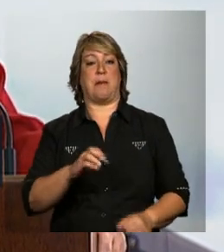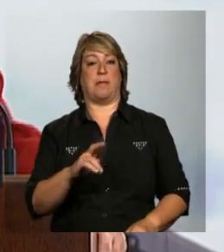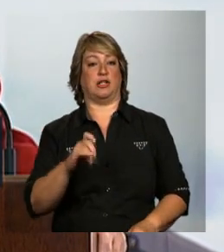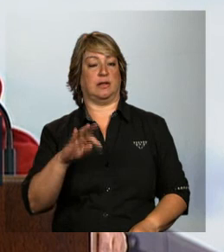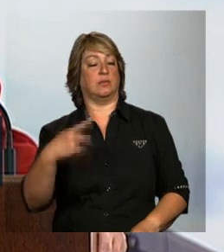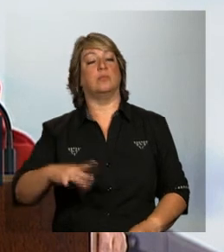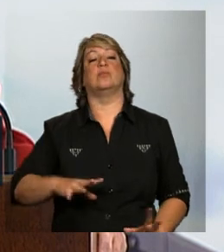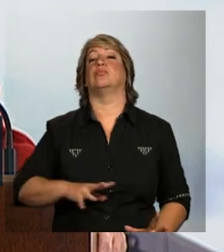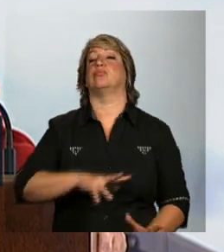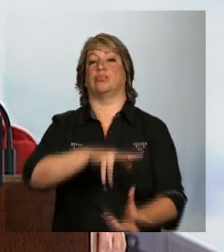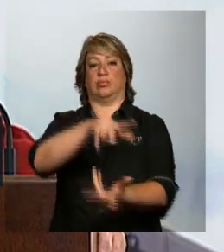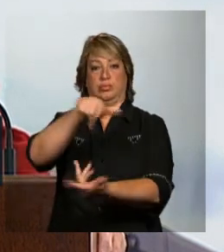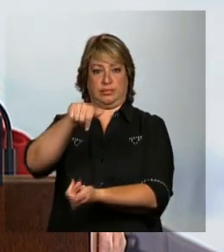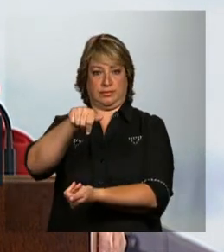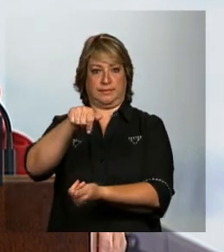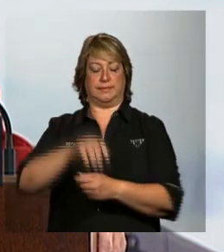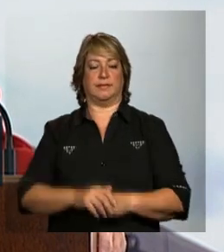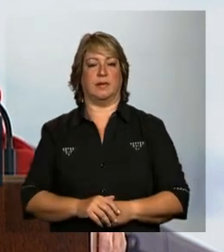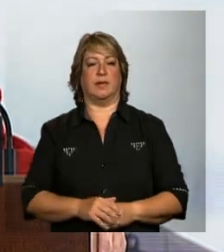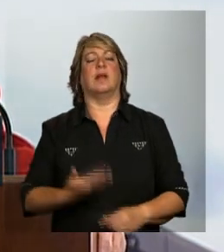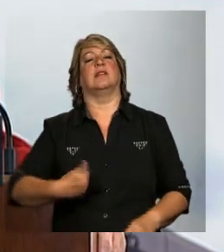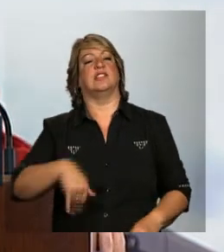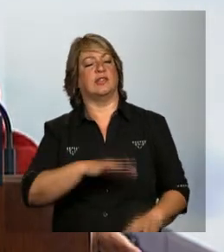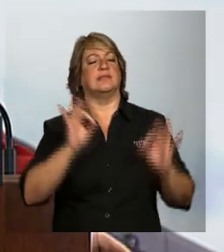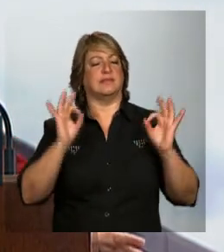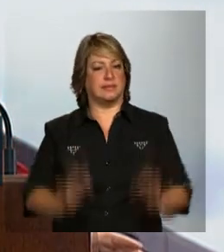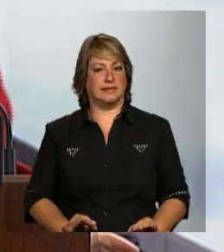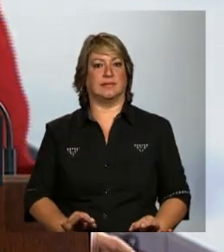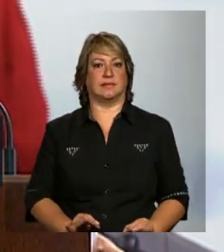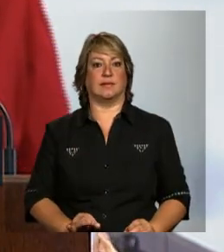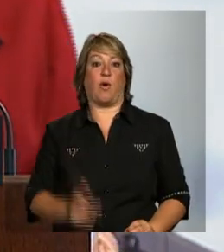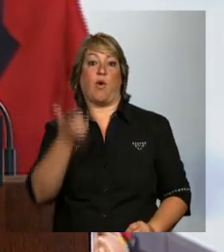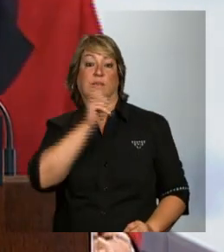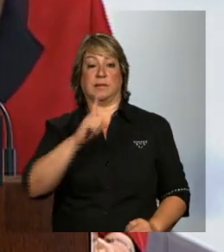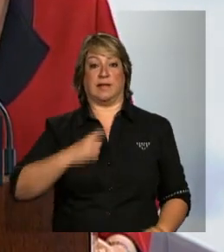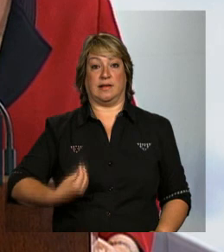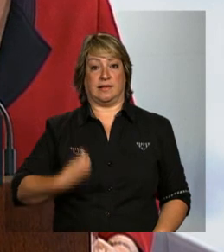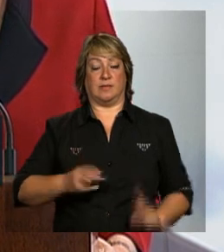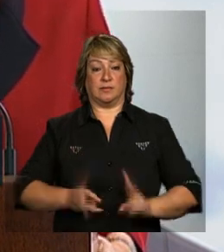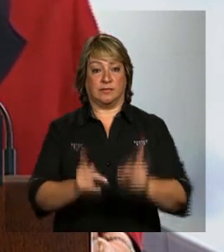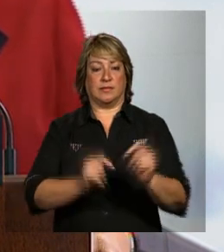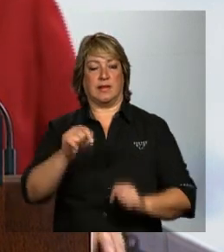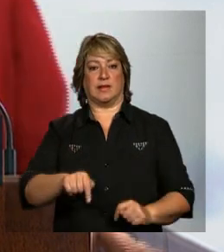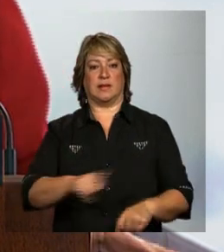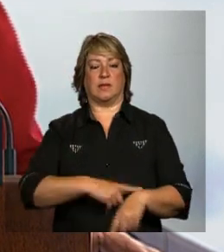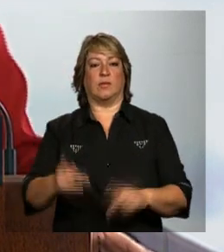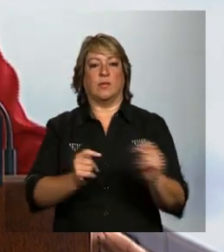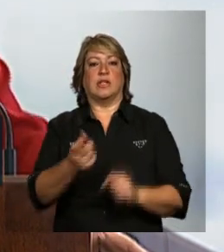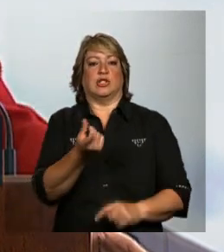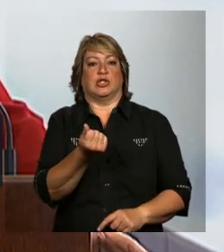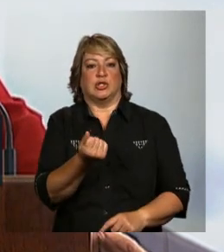no mundo nossa em dúvida nenhuma preservamos nesse período da estabilidade Econômica e